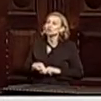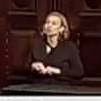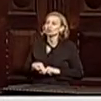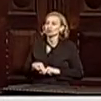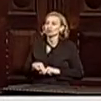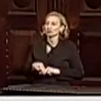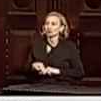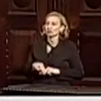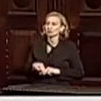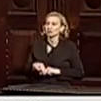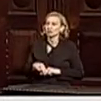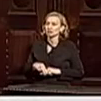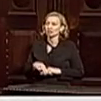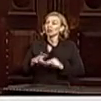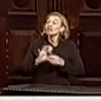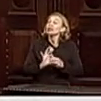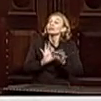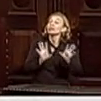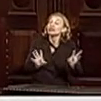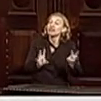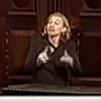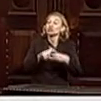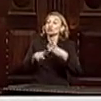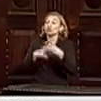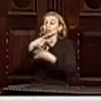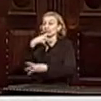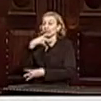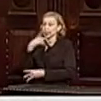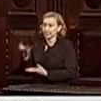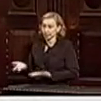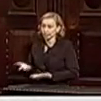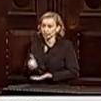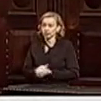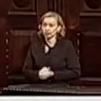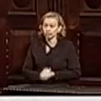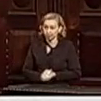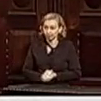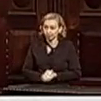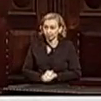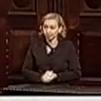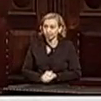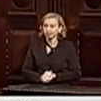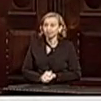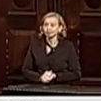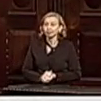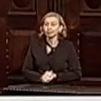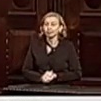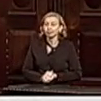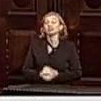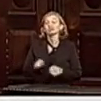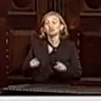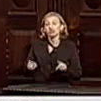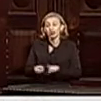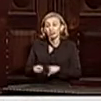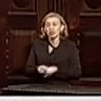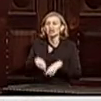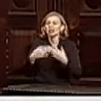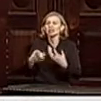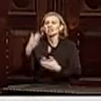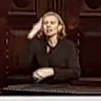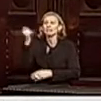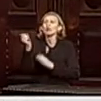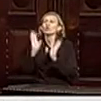levaram as atitudes que foram tomadas na sexta-feira terem sido colocadas em prática. E queremos saber,